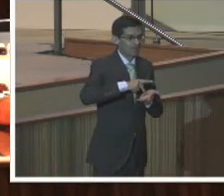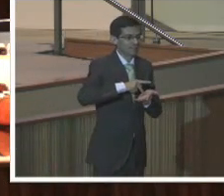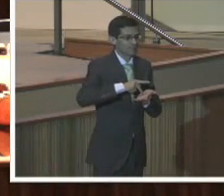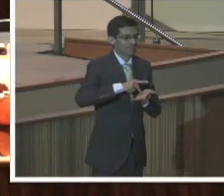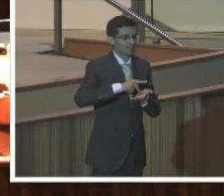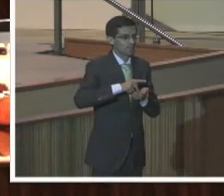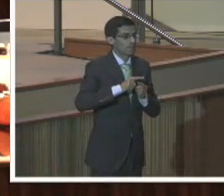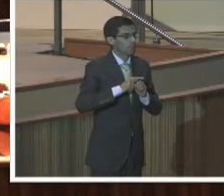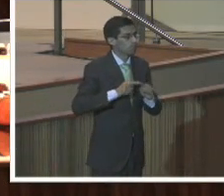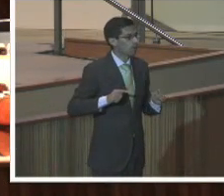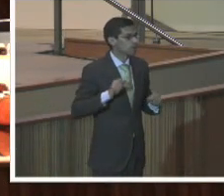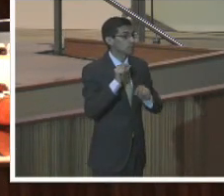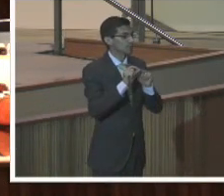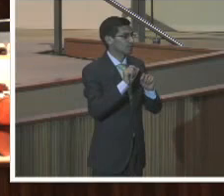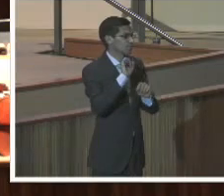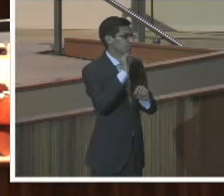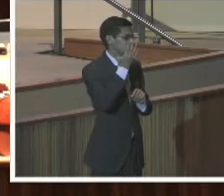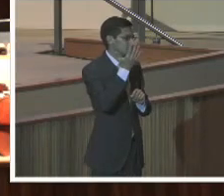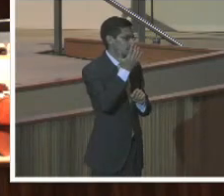Mas eles choram.